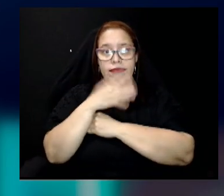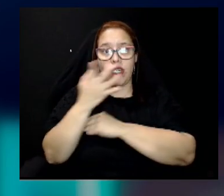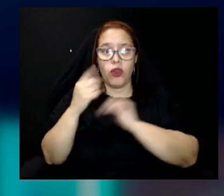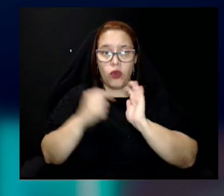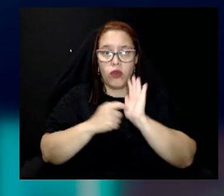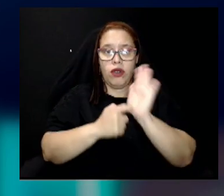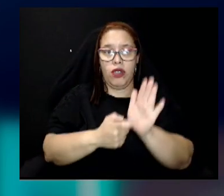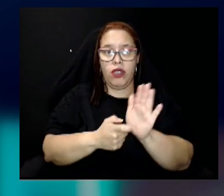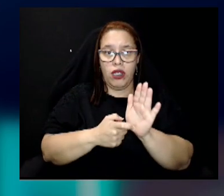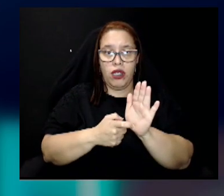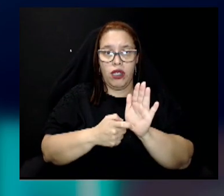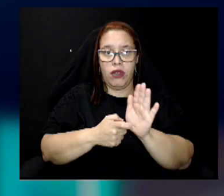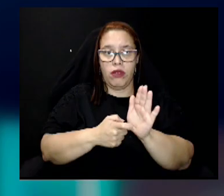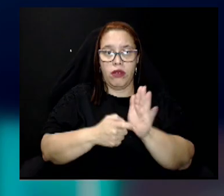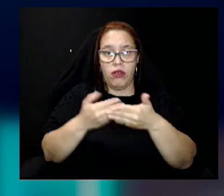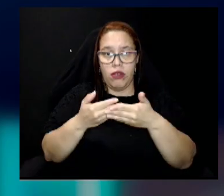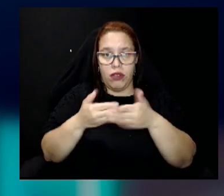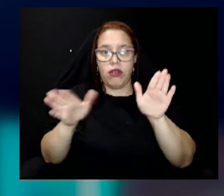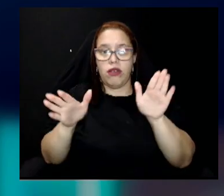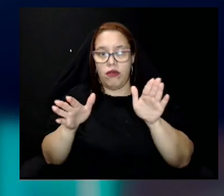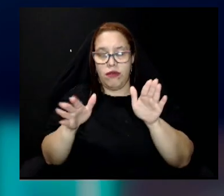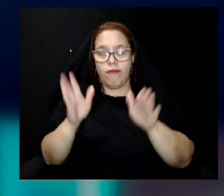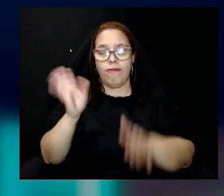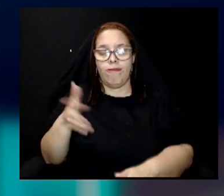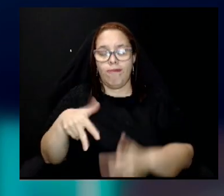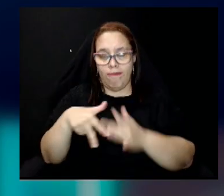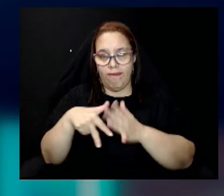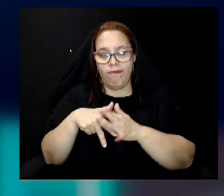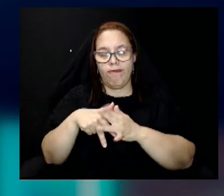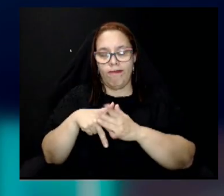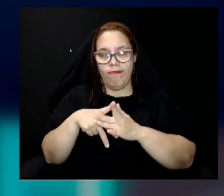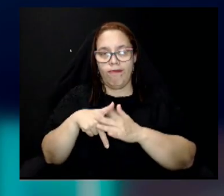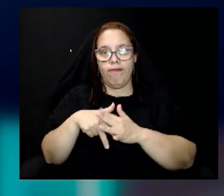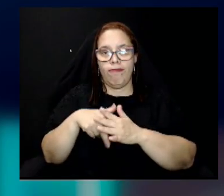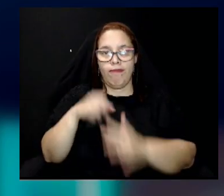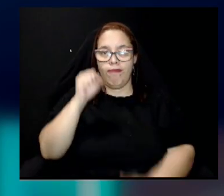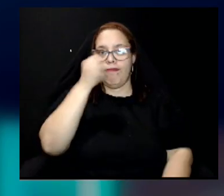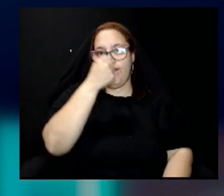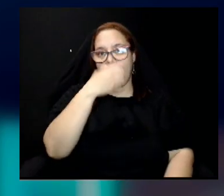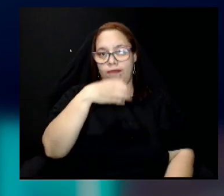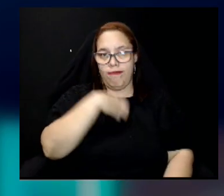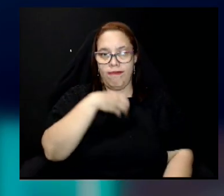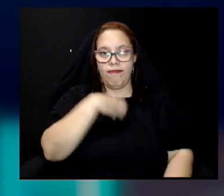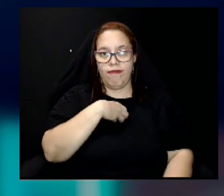bate à porta da paciente, já vem com uma situação muito sintomática. Tá bem?